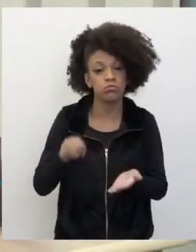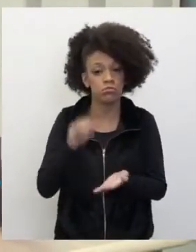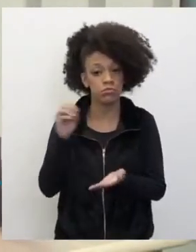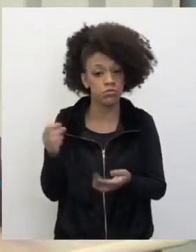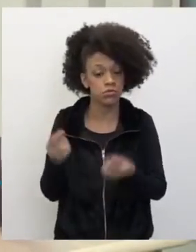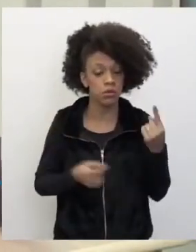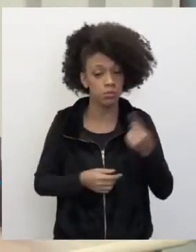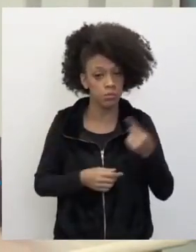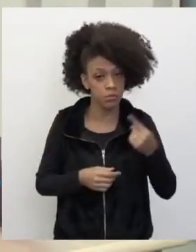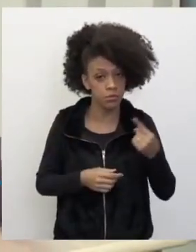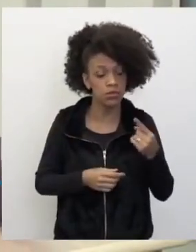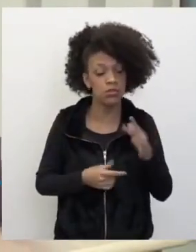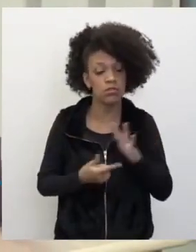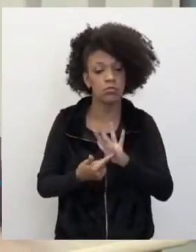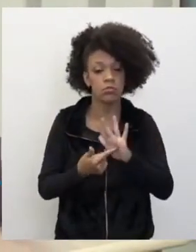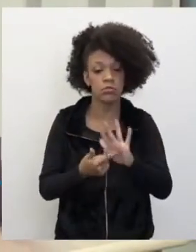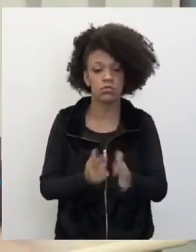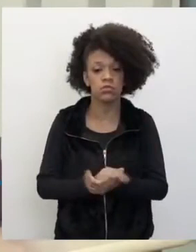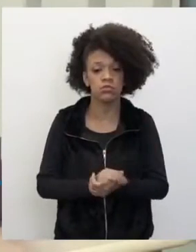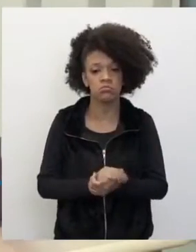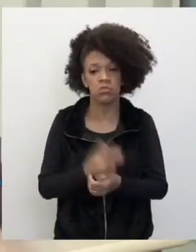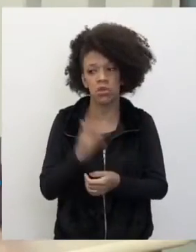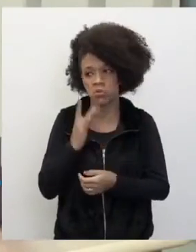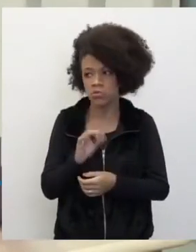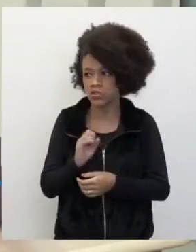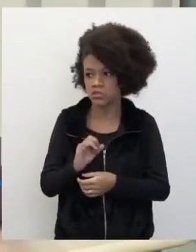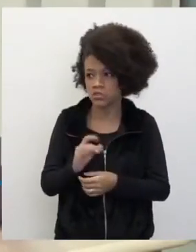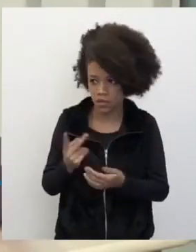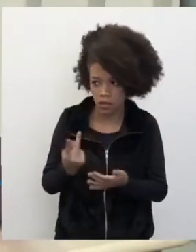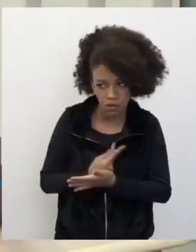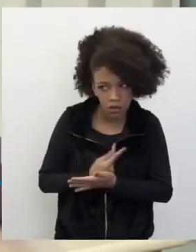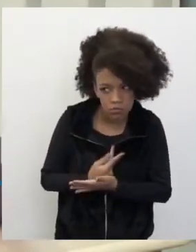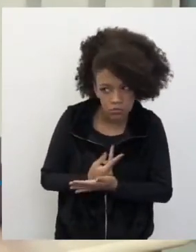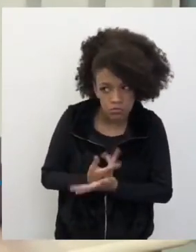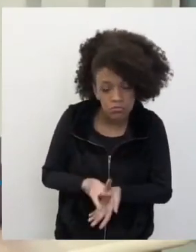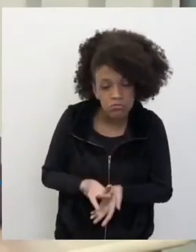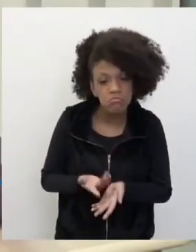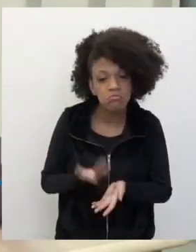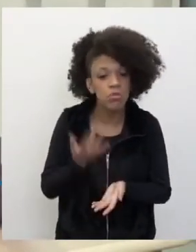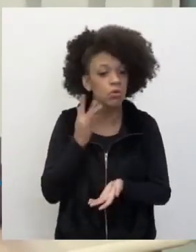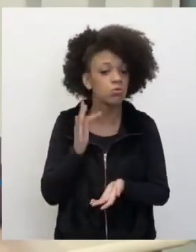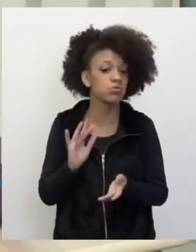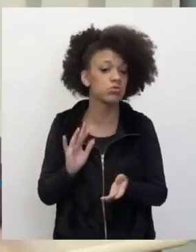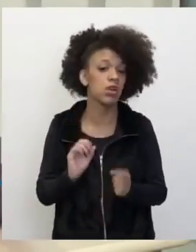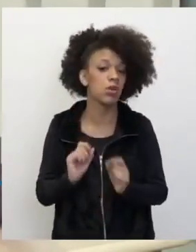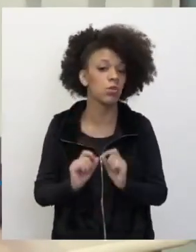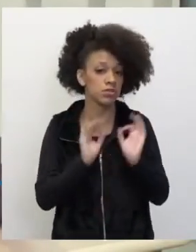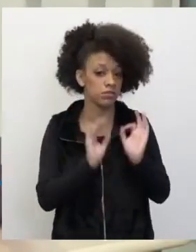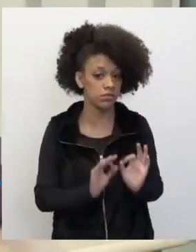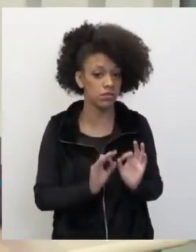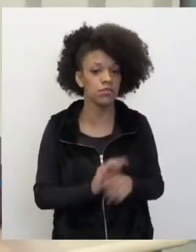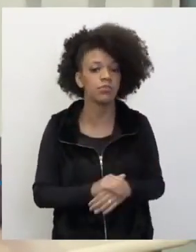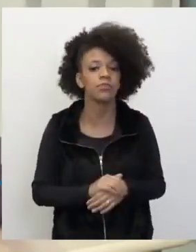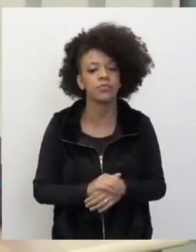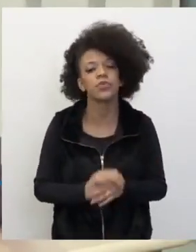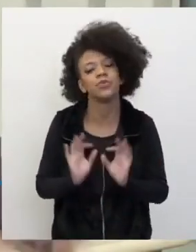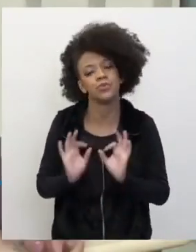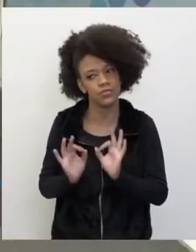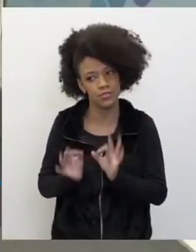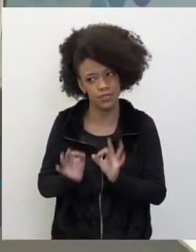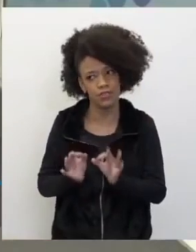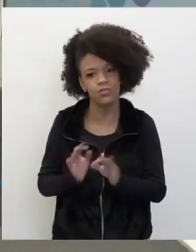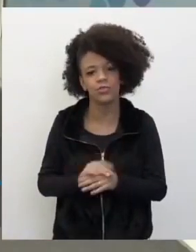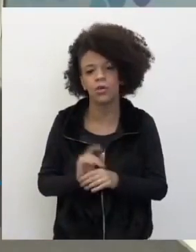Primeiro, eu vou passar, eu não sei, posso passar o que deu errado primeiro? Ou o que deu certo? Passa o que deu certo. Passa O